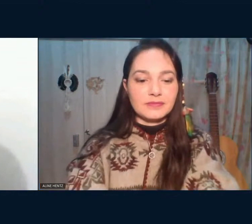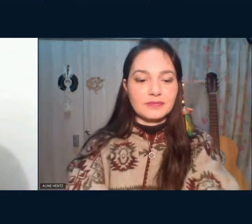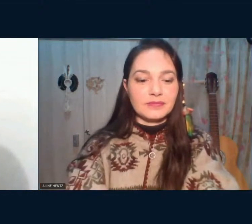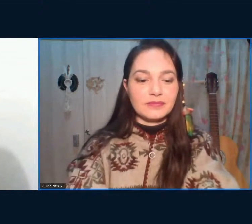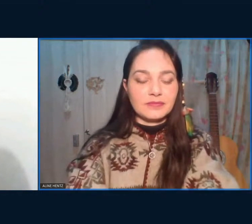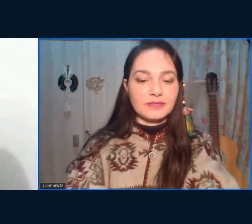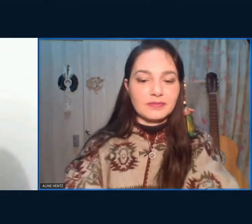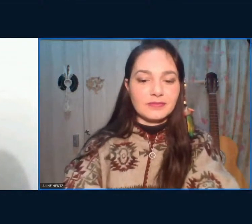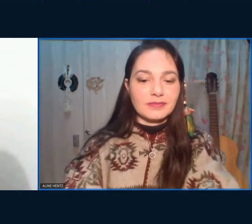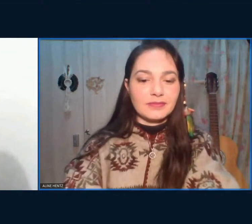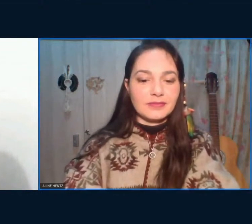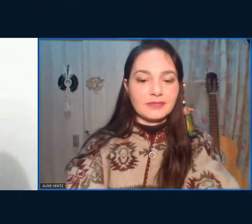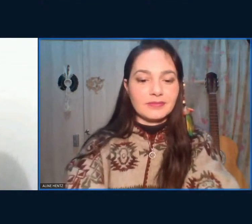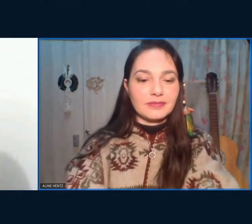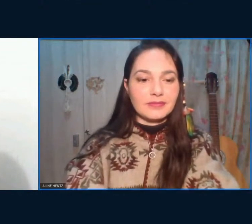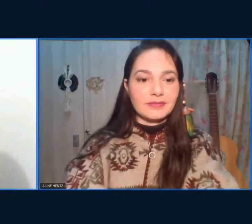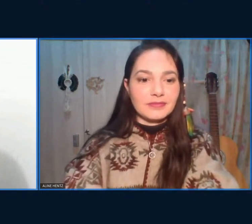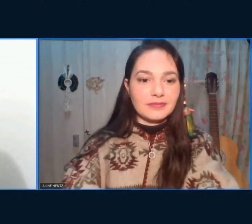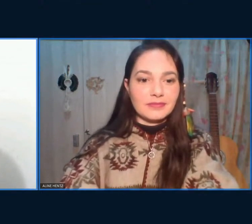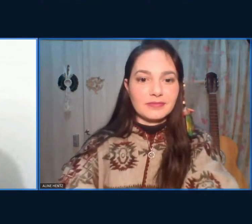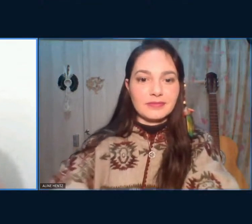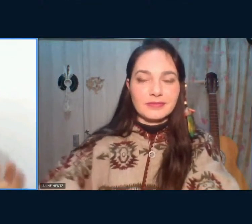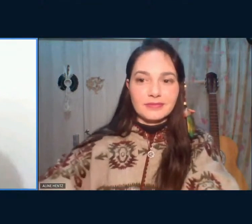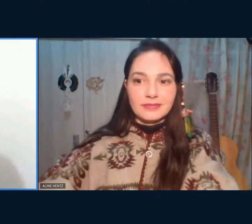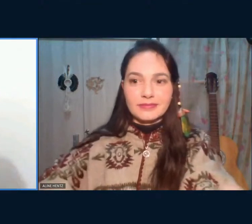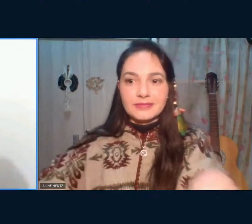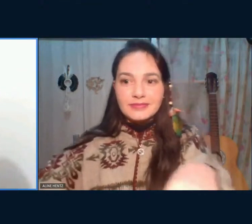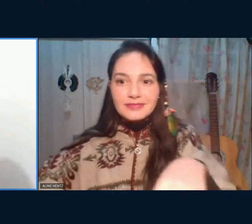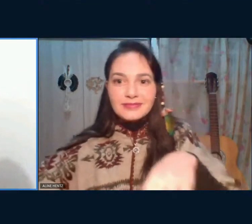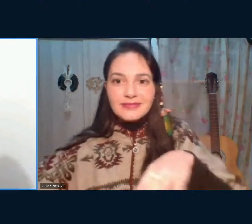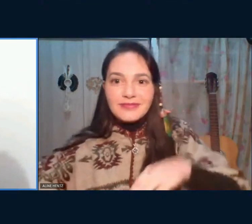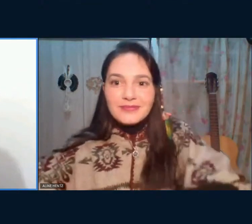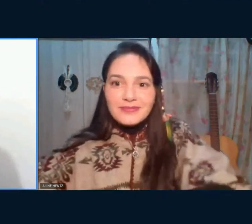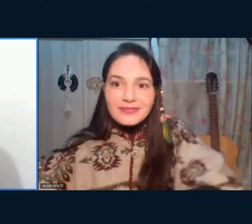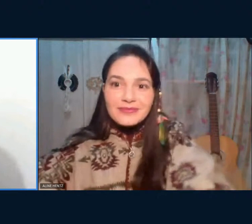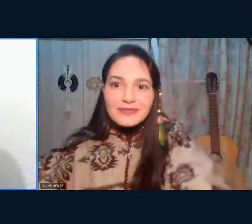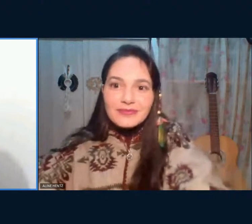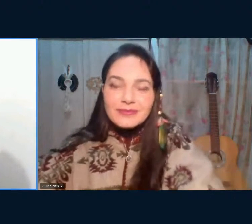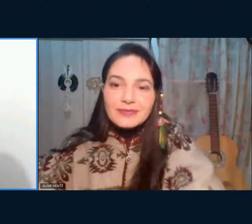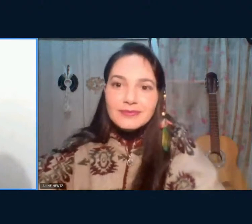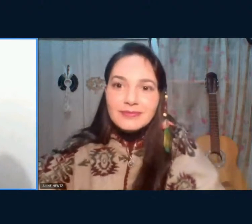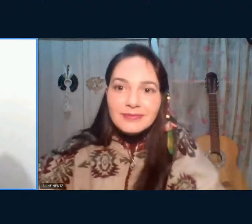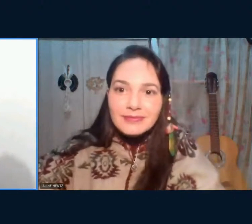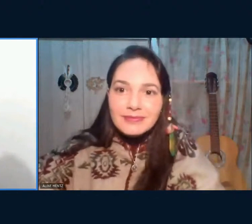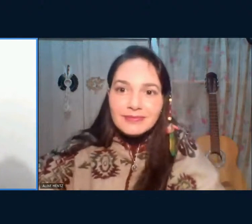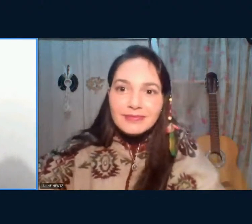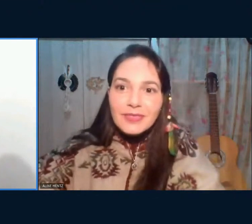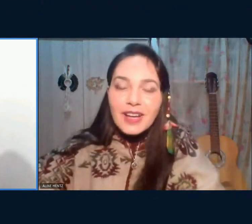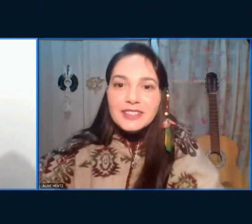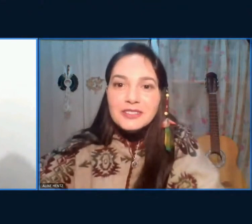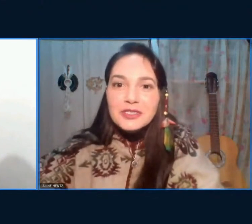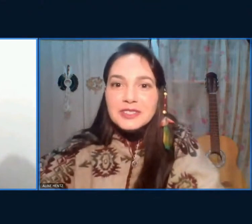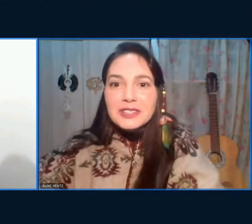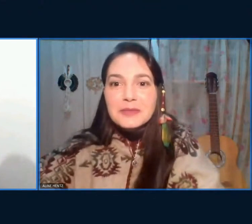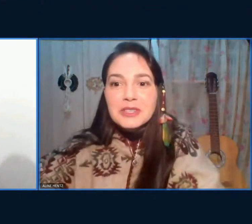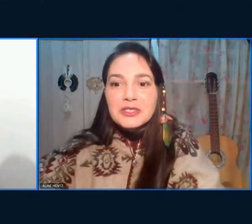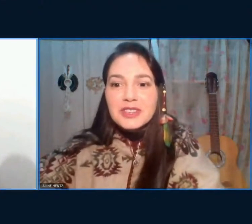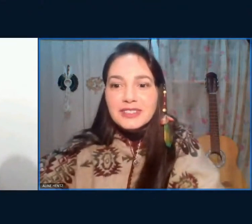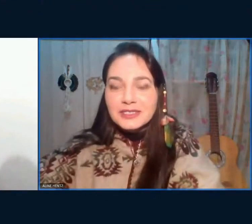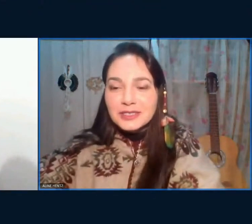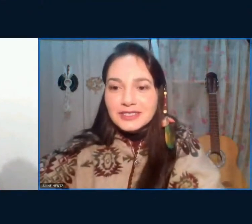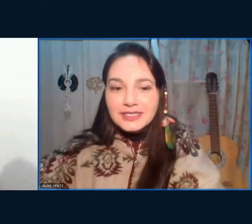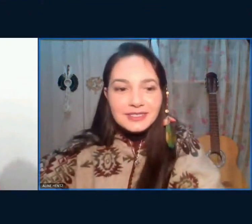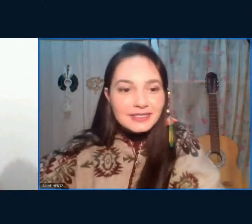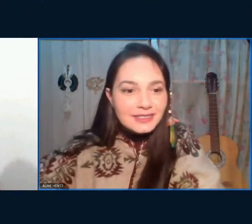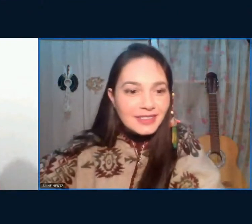Pronto, gente. Tranquilo. Ai, dá pra falar besteira agora. Tô brincando. Não, tranquilo,